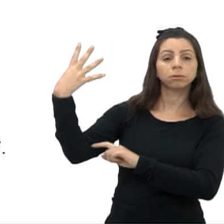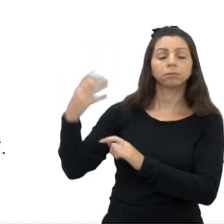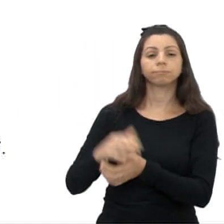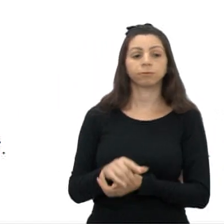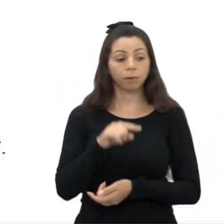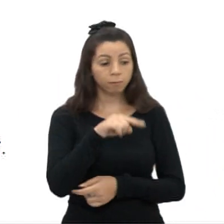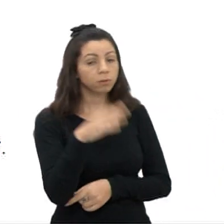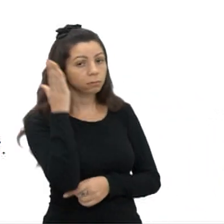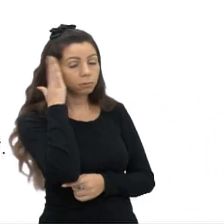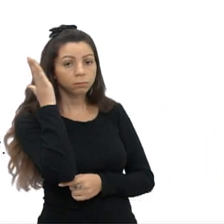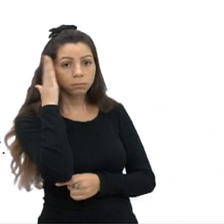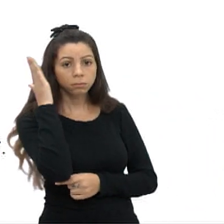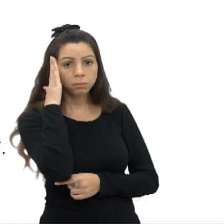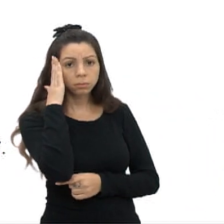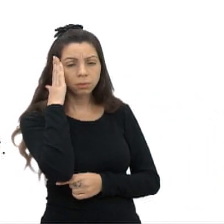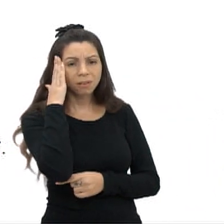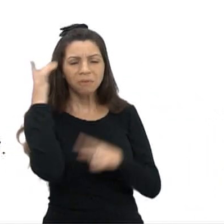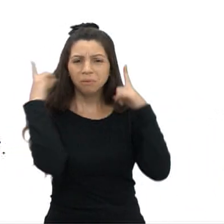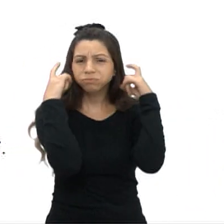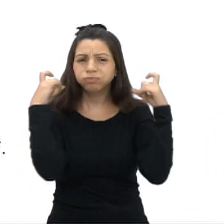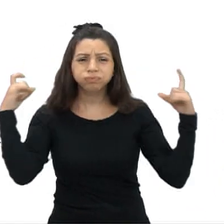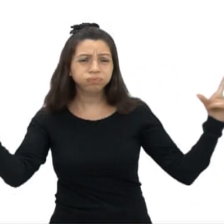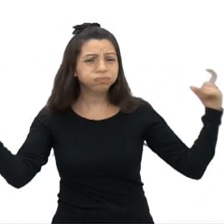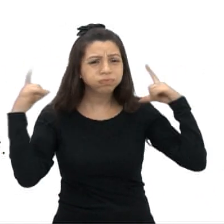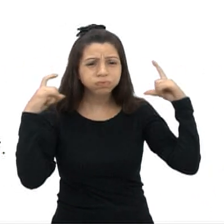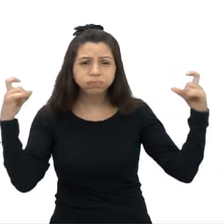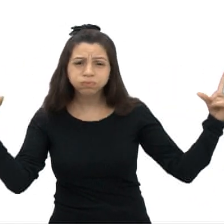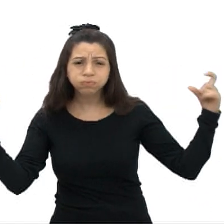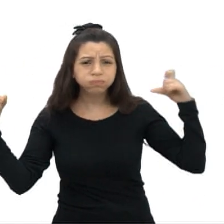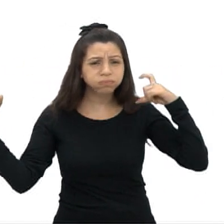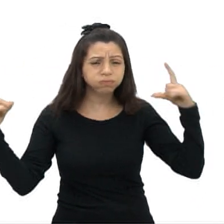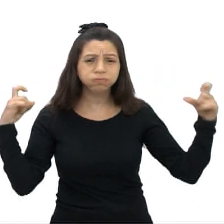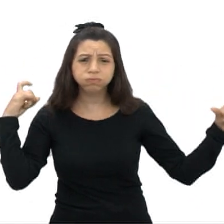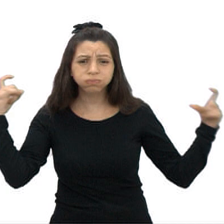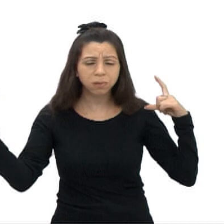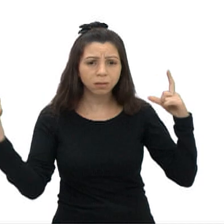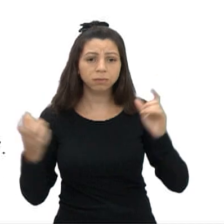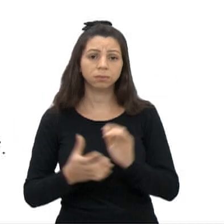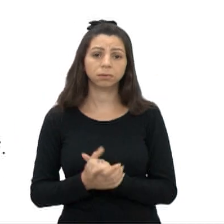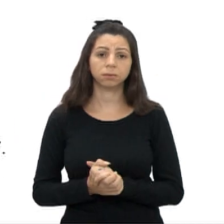saber. Vai ser uma barulhada infernal por esse país afora.